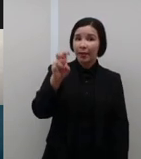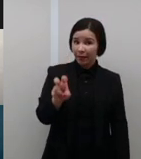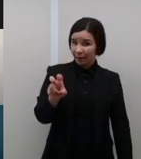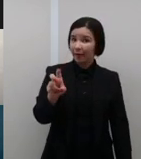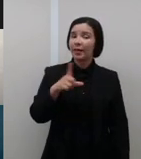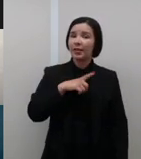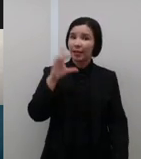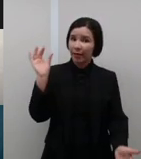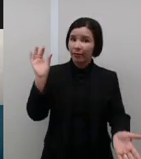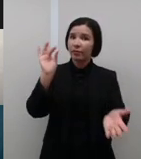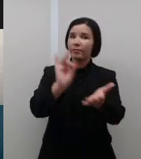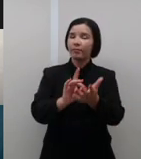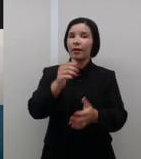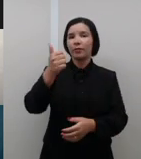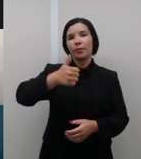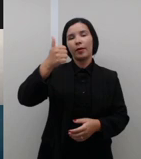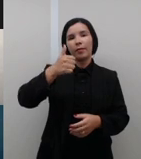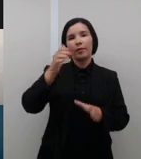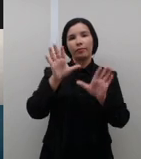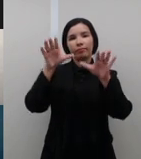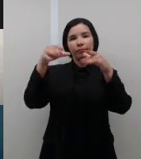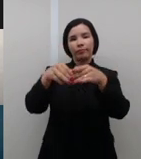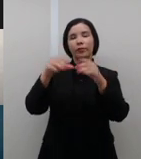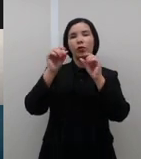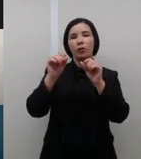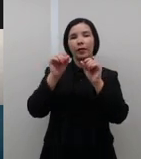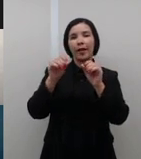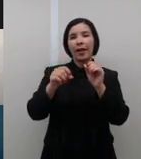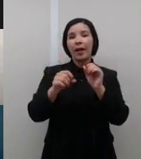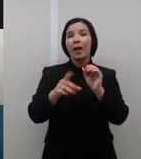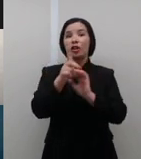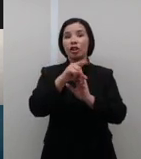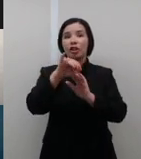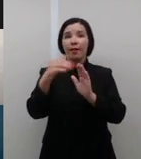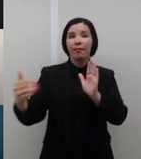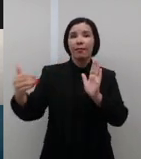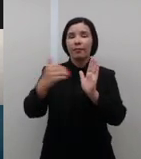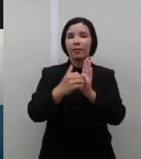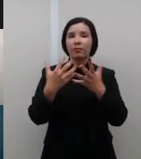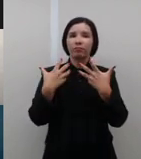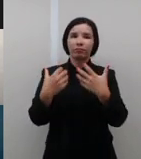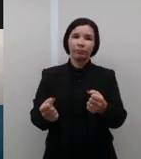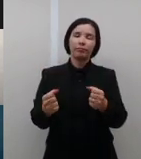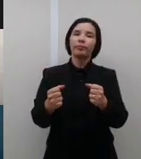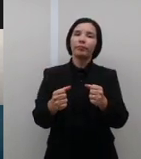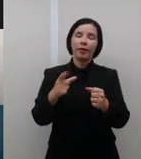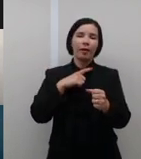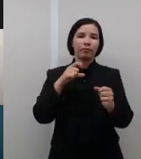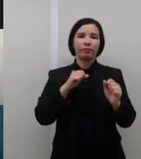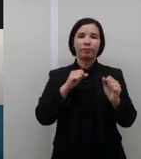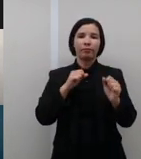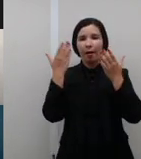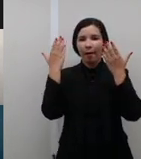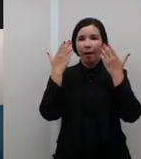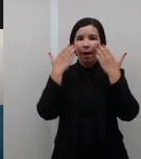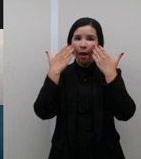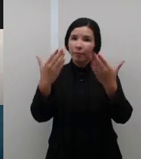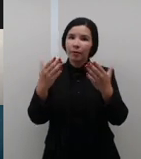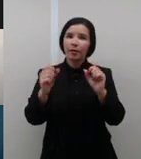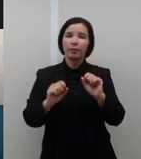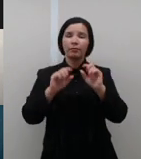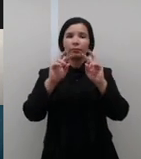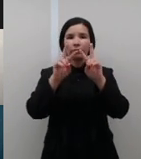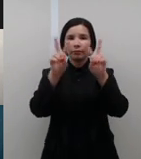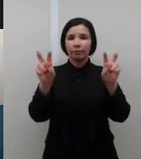a primeira deliberação acerca da data limite para a obtenção dos títulos, títulos estes que não estavam, volto a dizer,